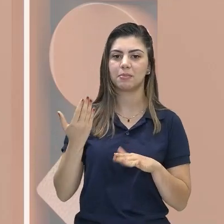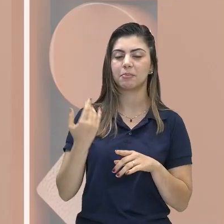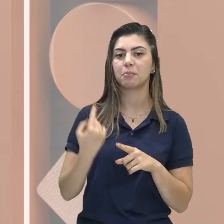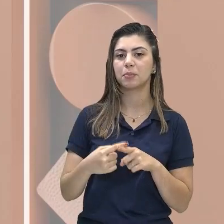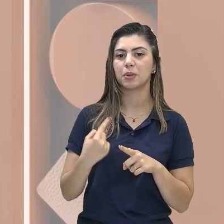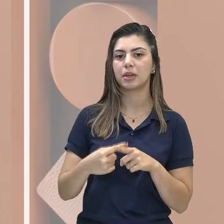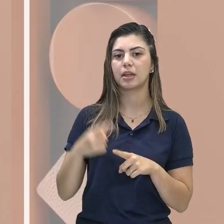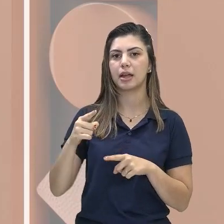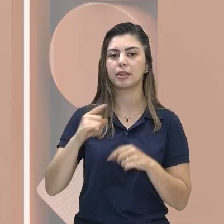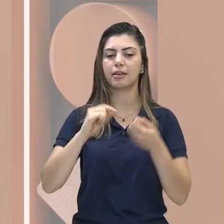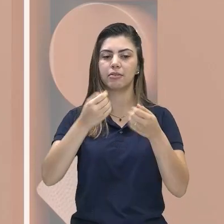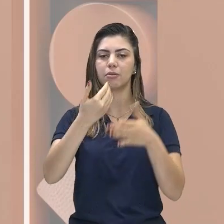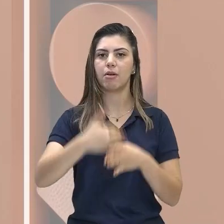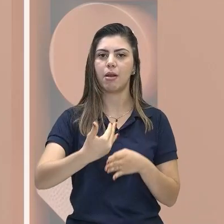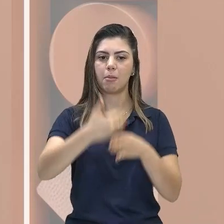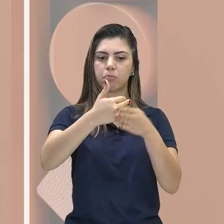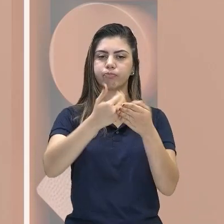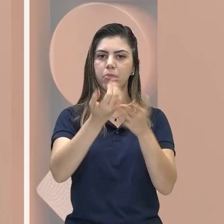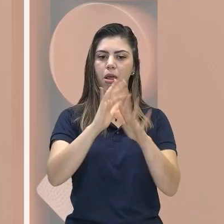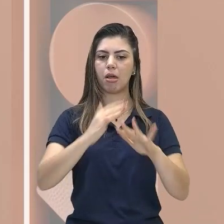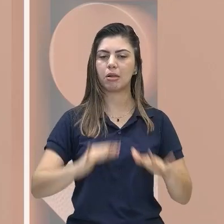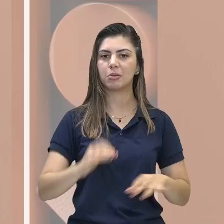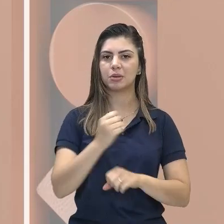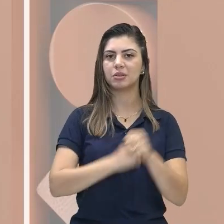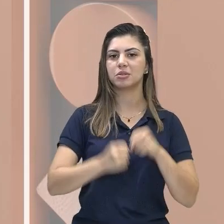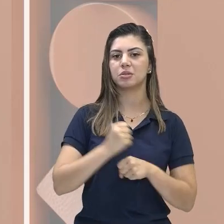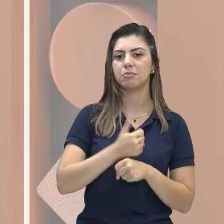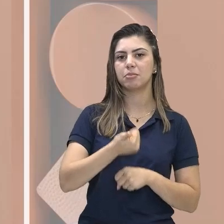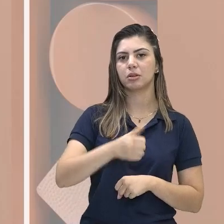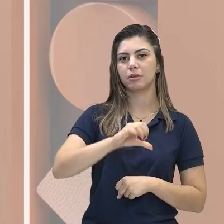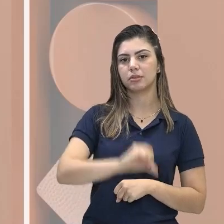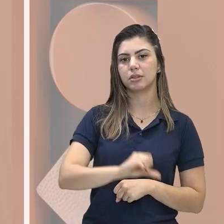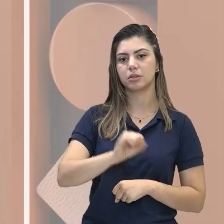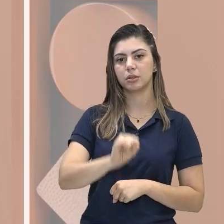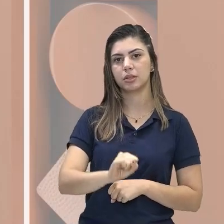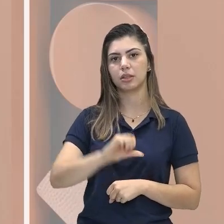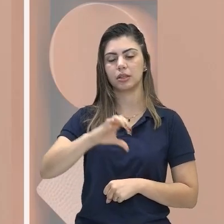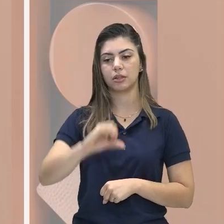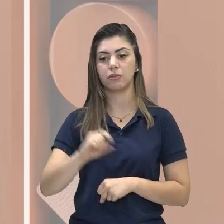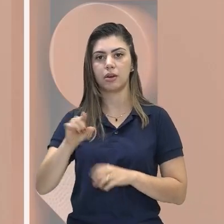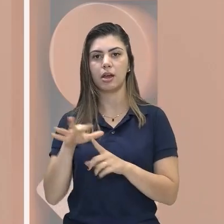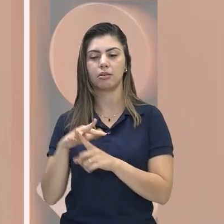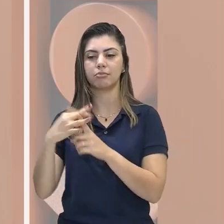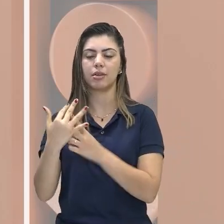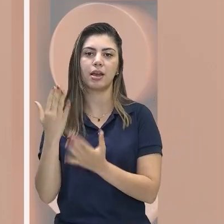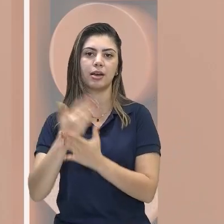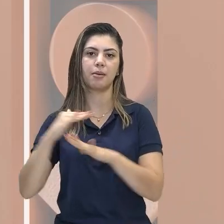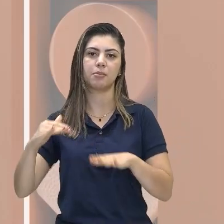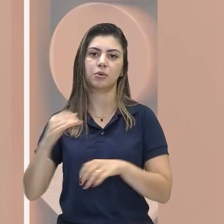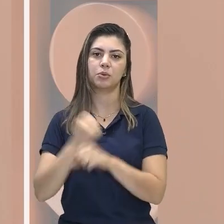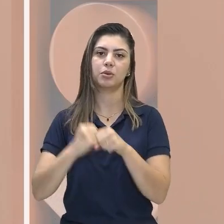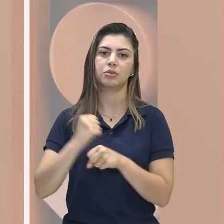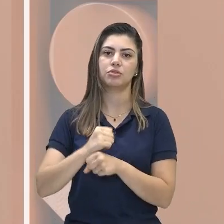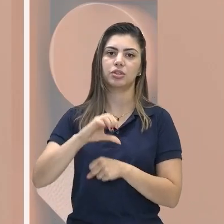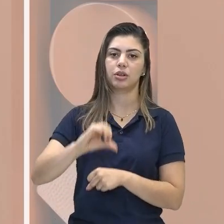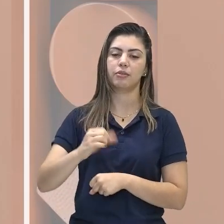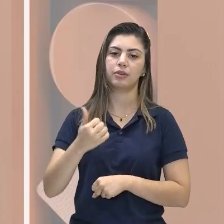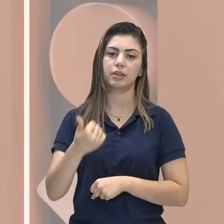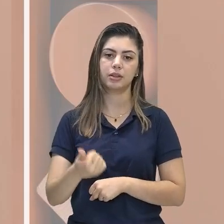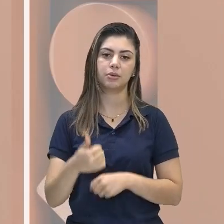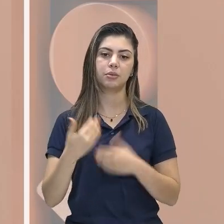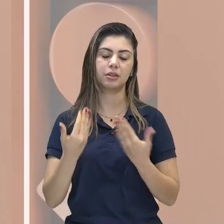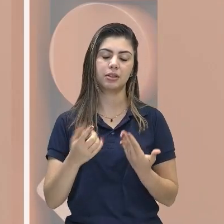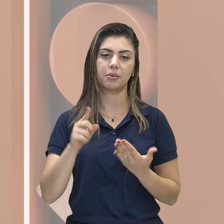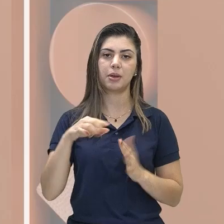foi derrubado no ano de 1989, a dissolução da União Soviética em 91 representa, portanto, o